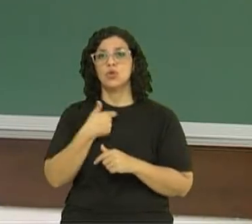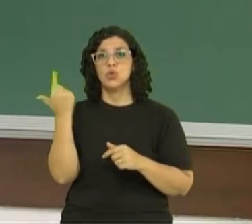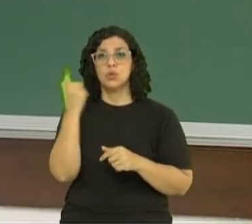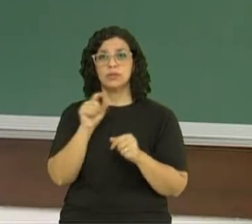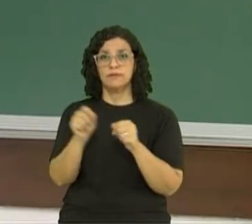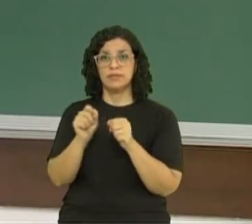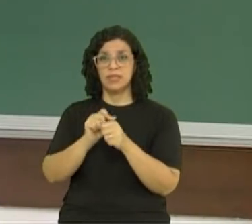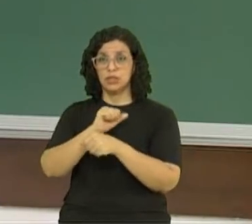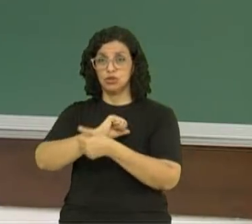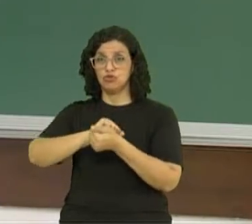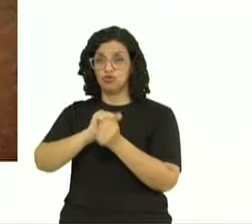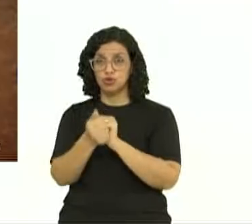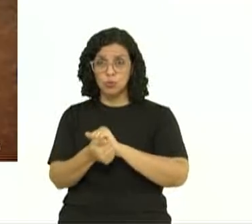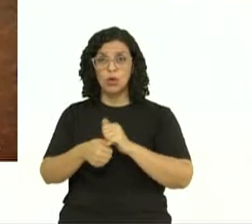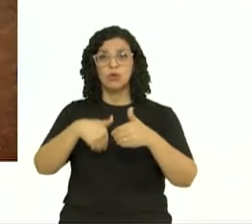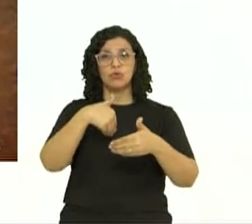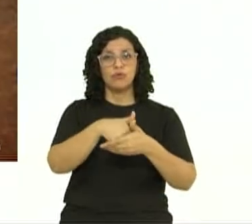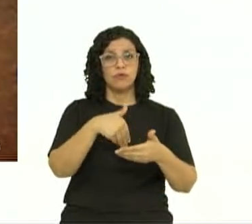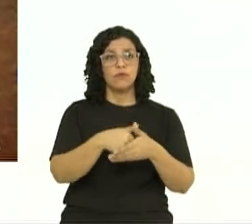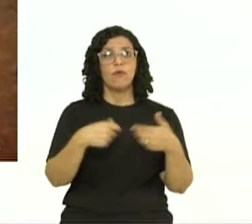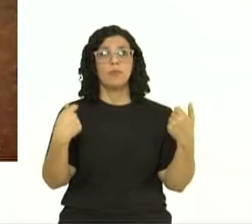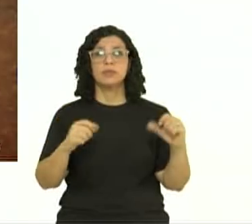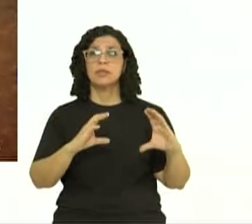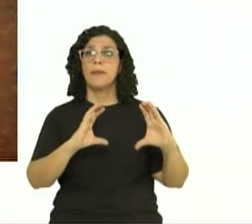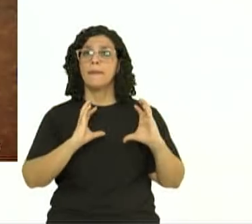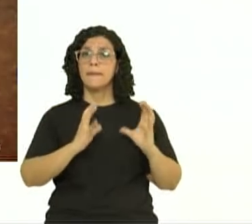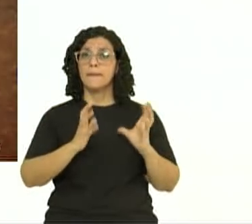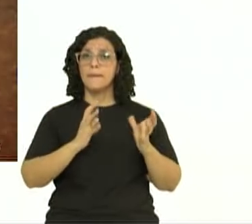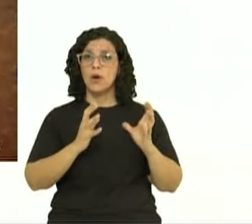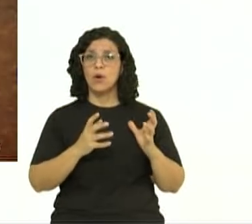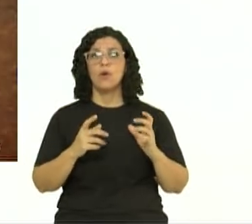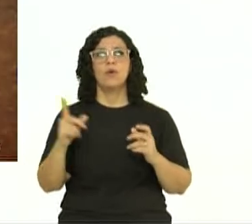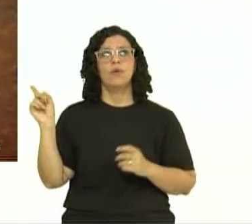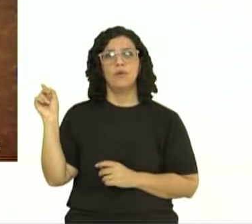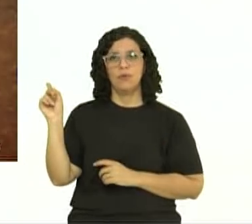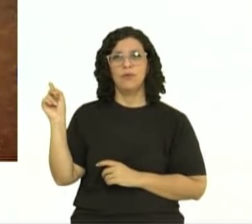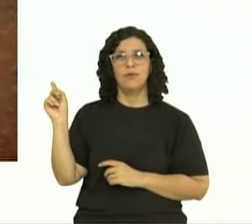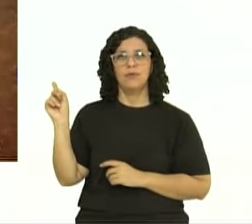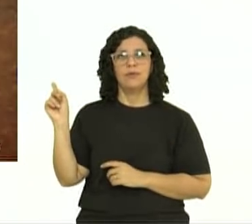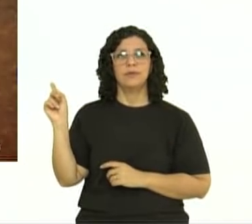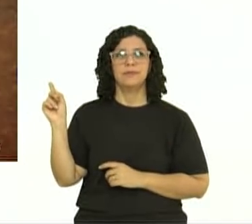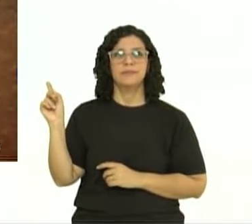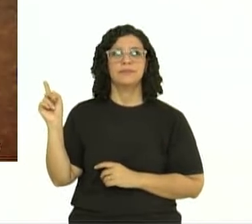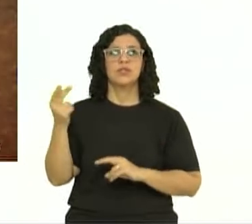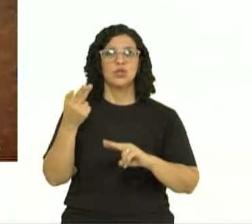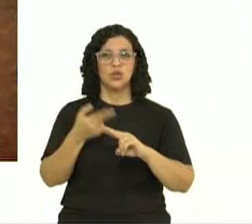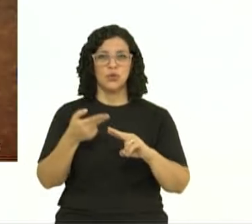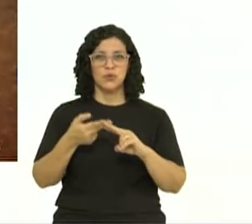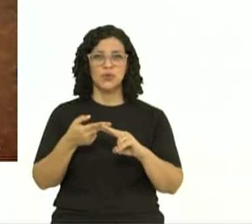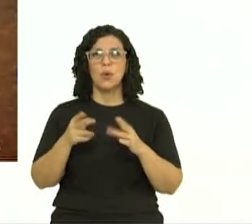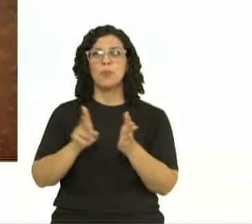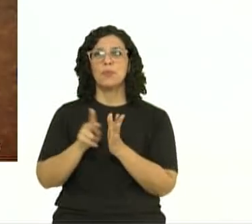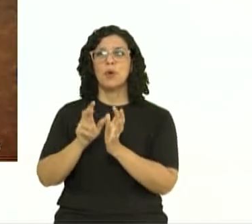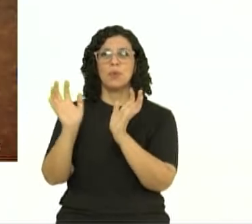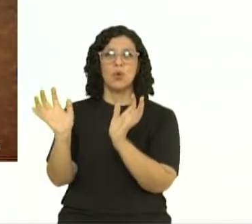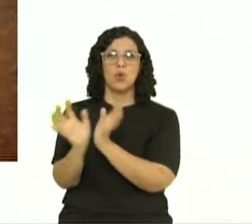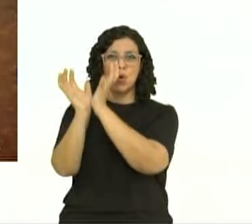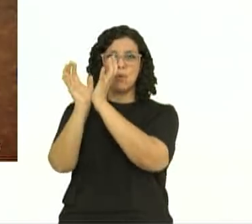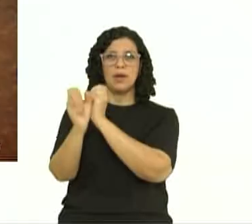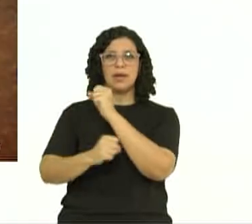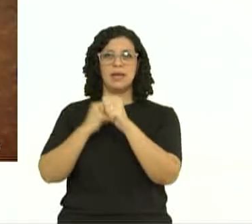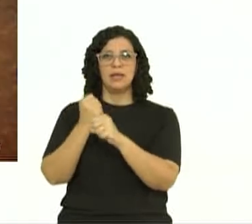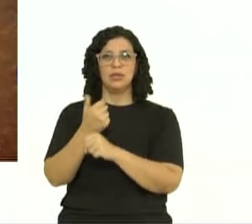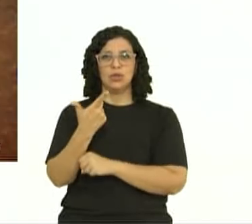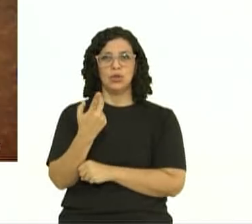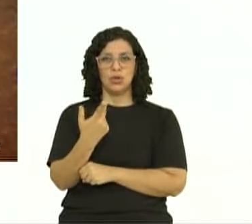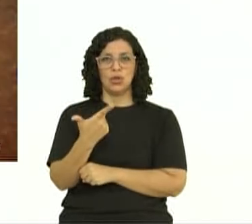praticando futebol, nós não precisamos de bolas utilizadas aqui, por exemplo, foi a bola utilizada na Copa do Mundo de 2018, na Rússia,